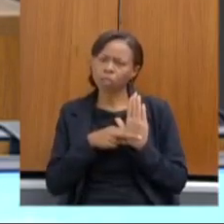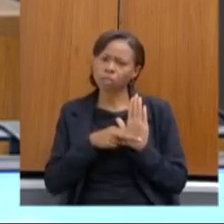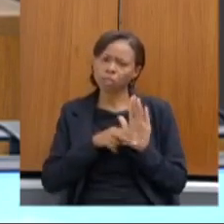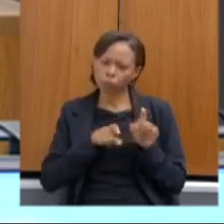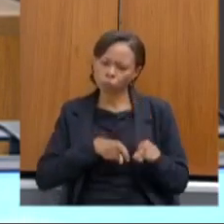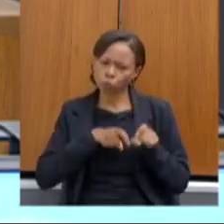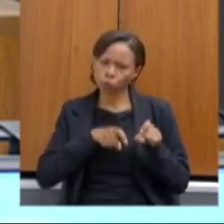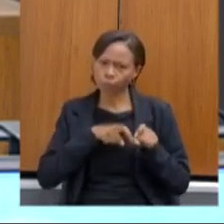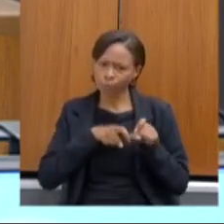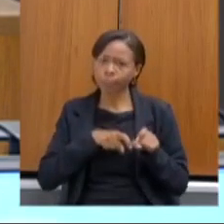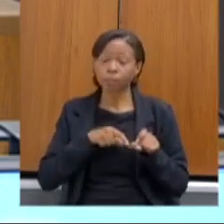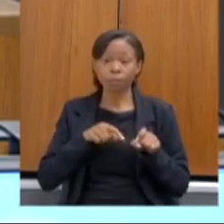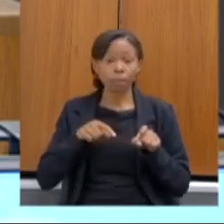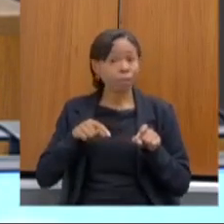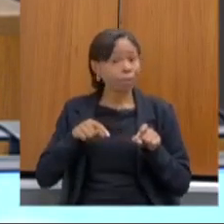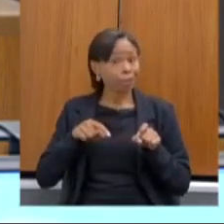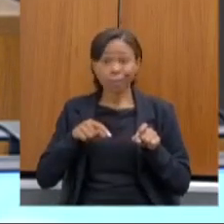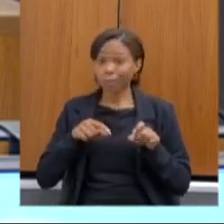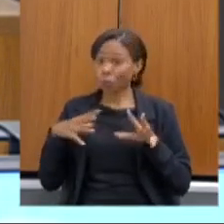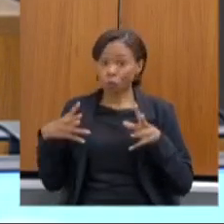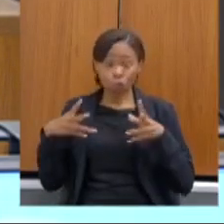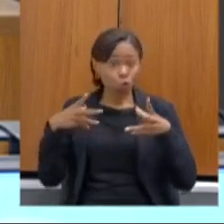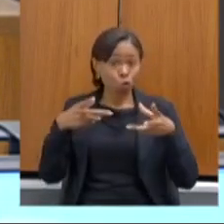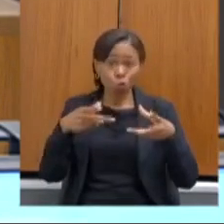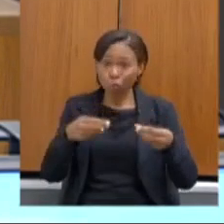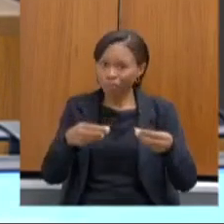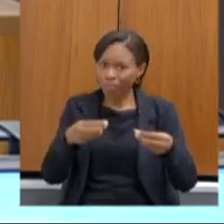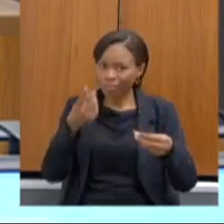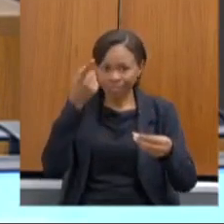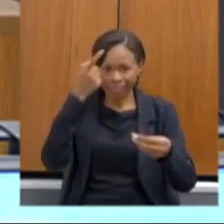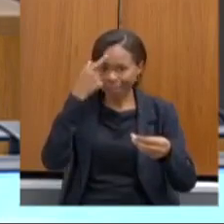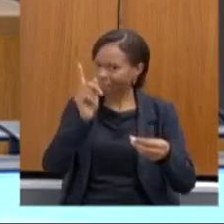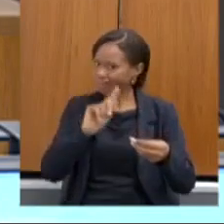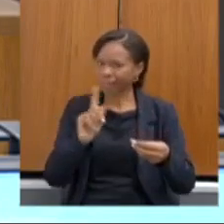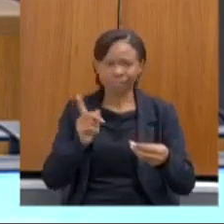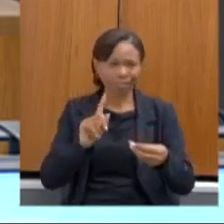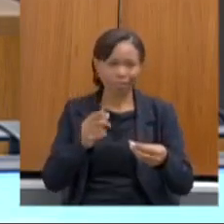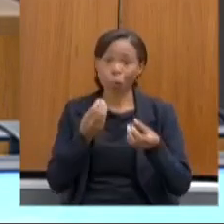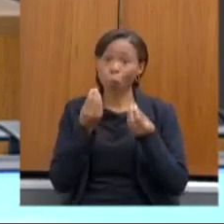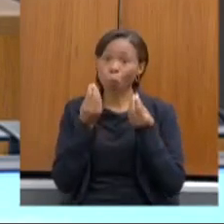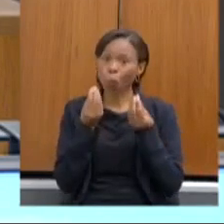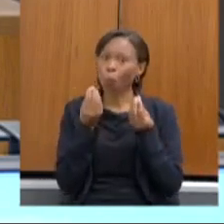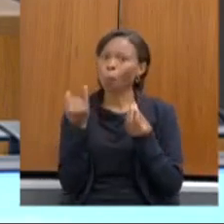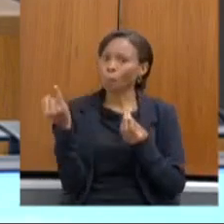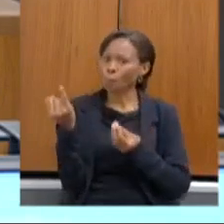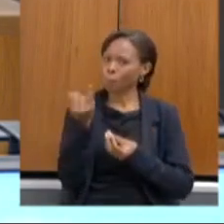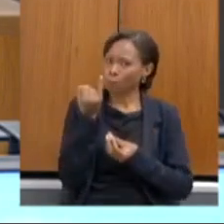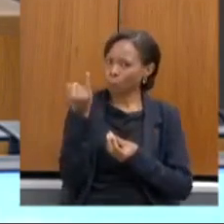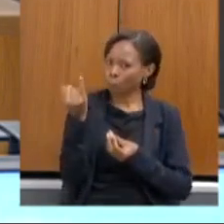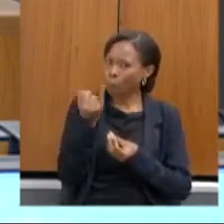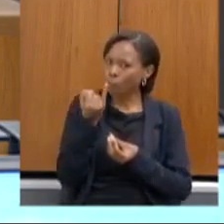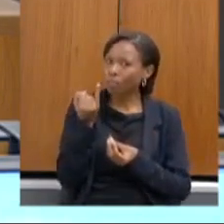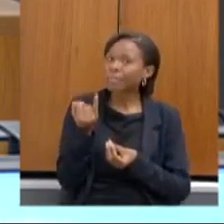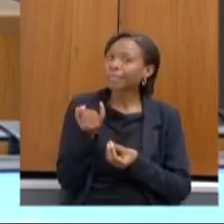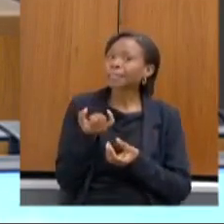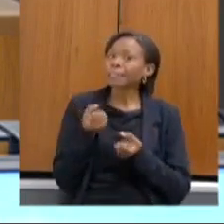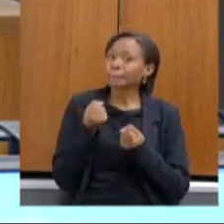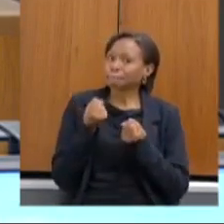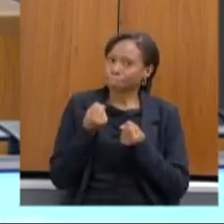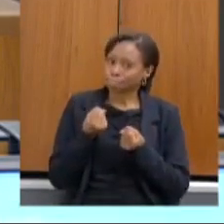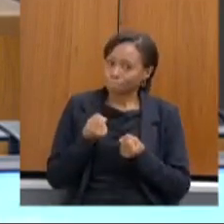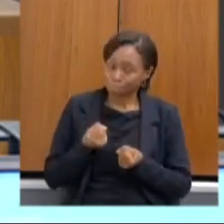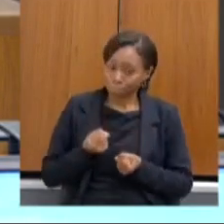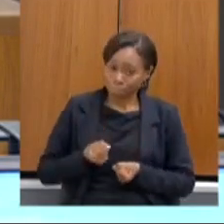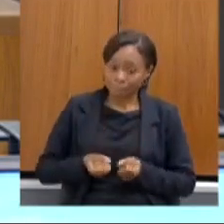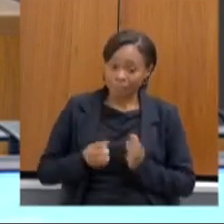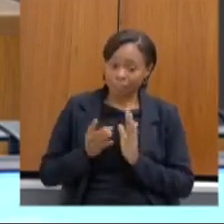Nem Todos sabem da importância do Peso né do Quanto que esta agenda